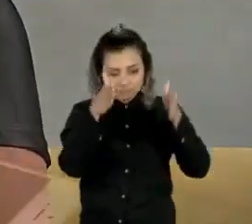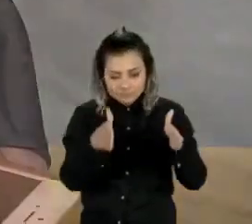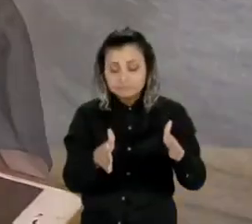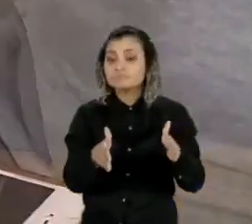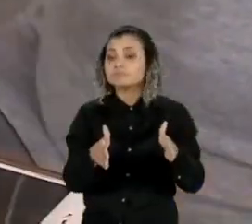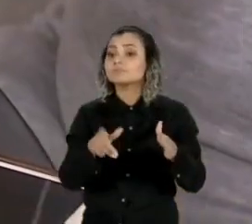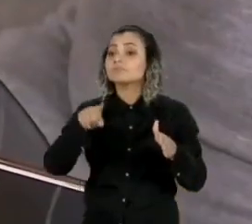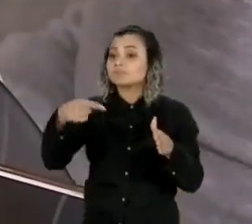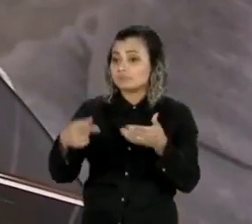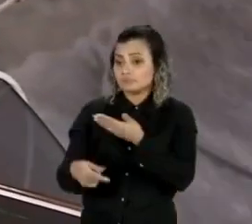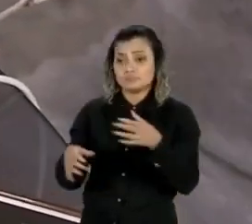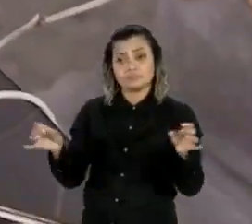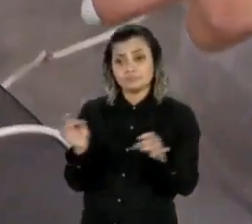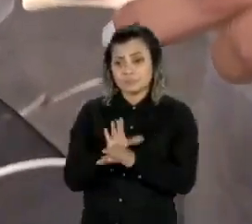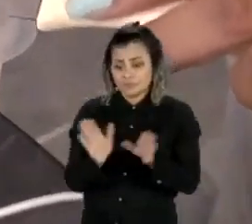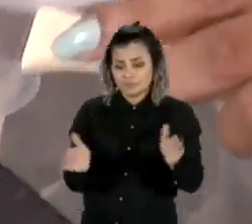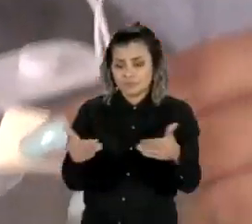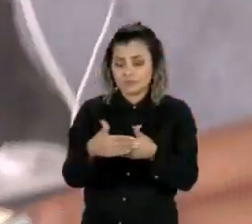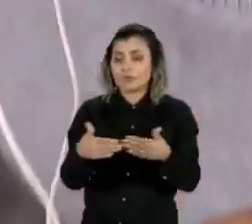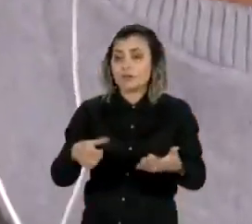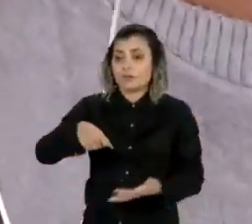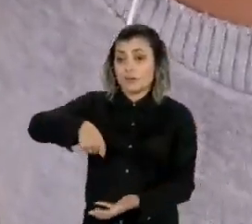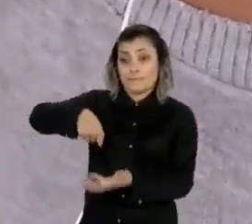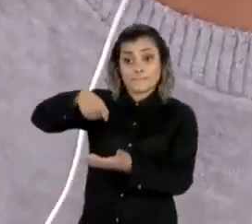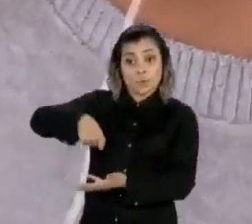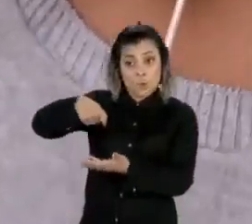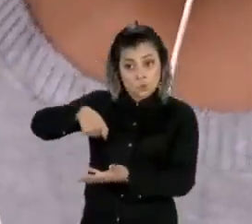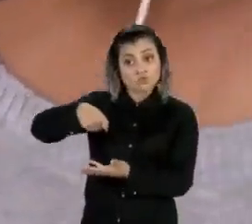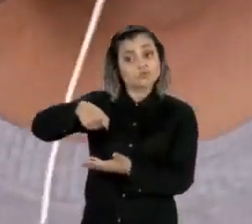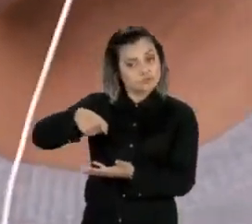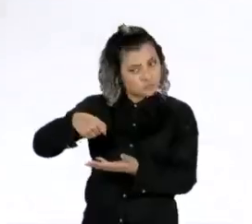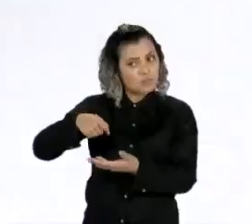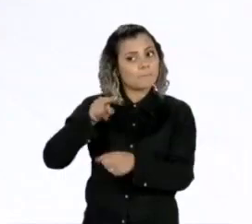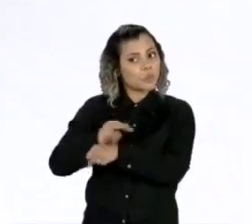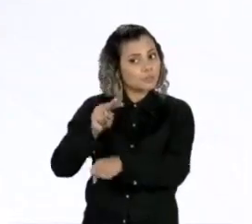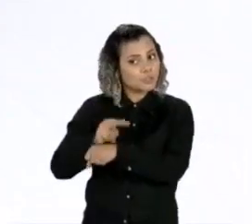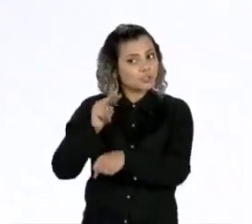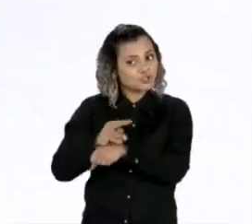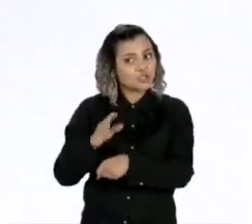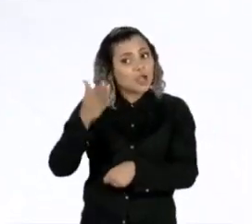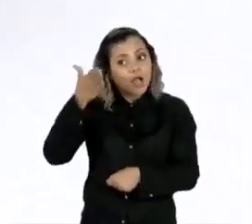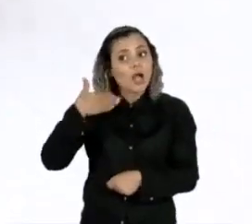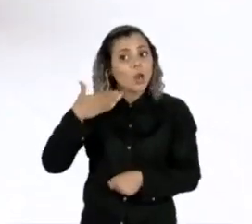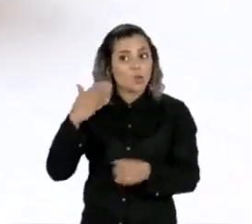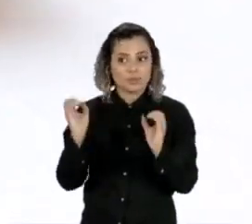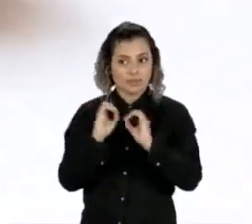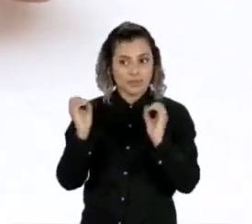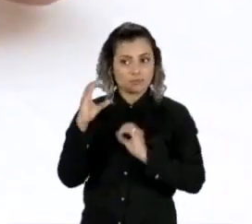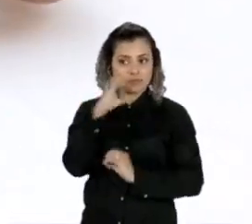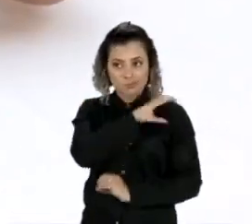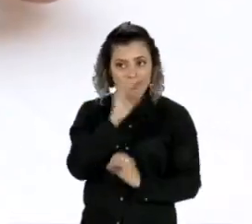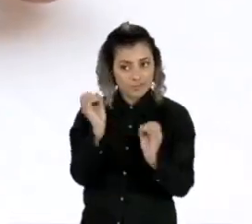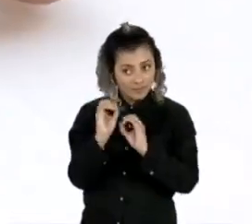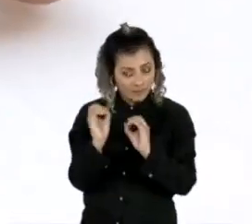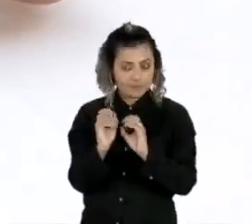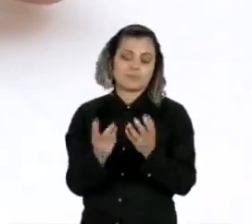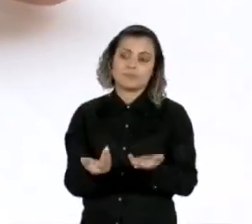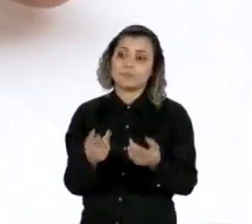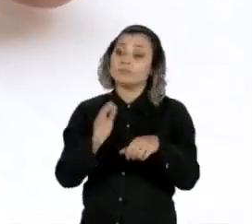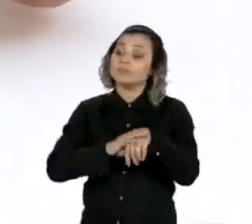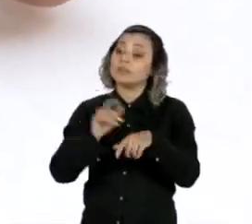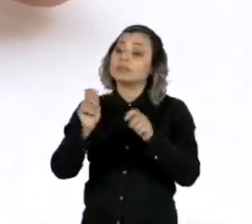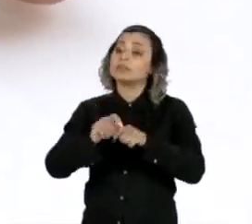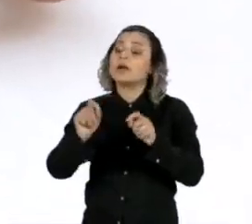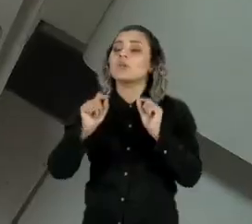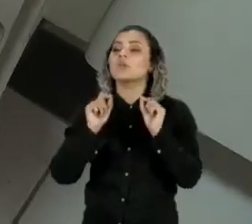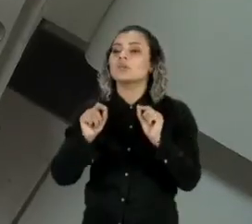de recipientes de bolsas térmicas, né? E aí você leva apesar que tem que